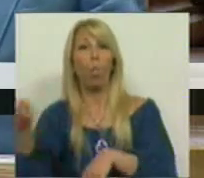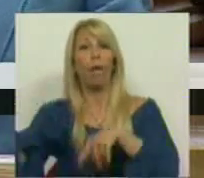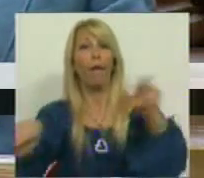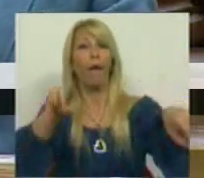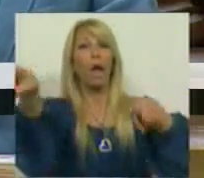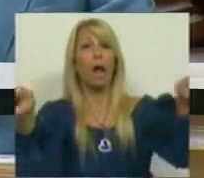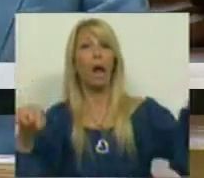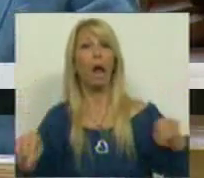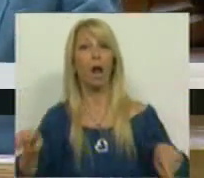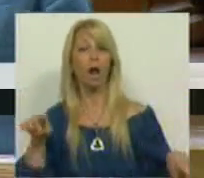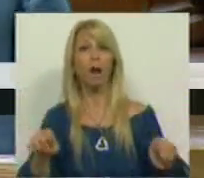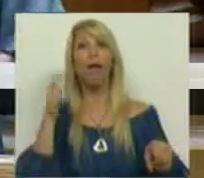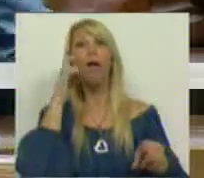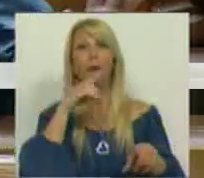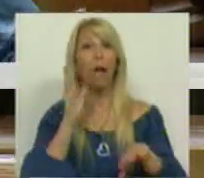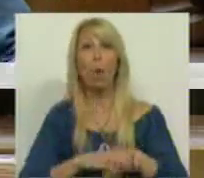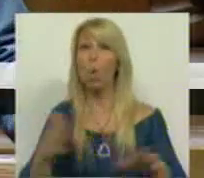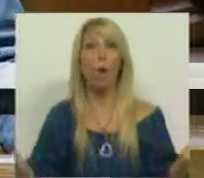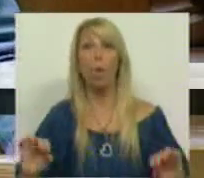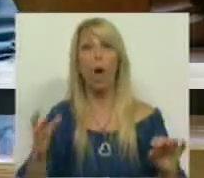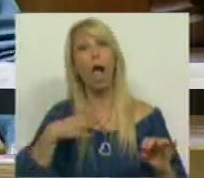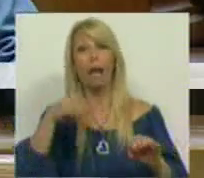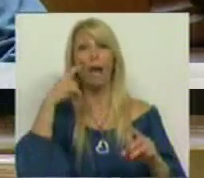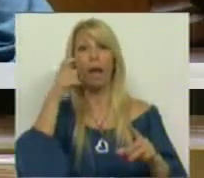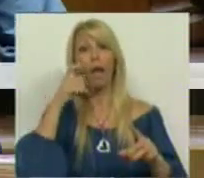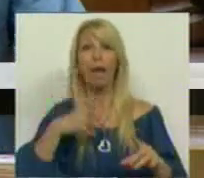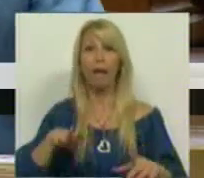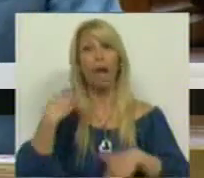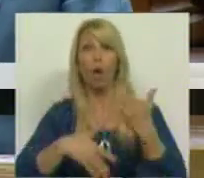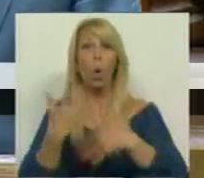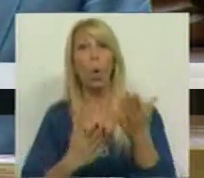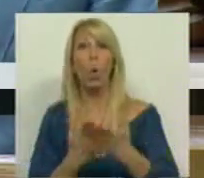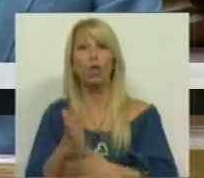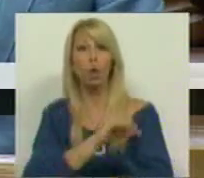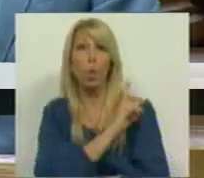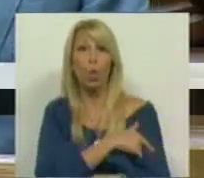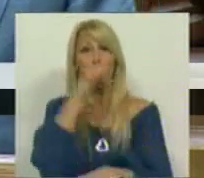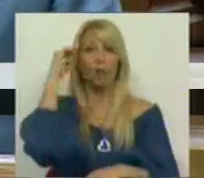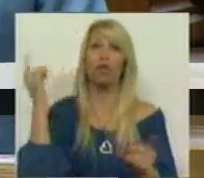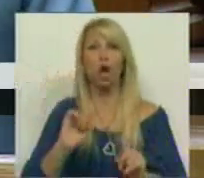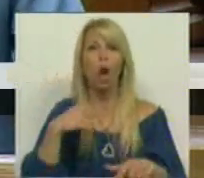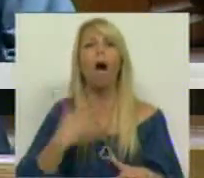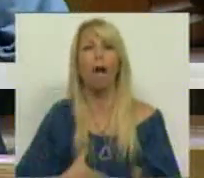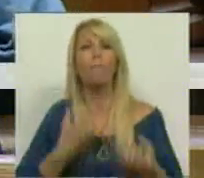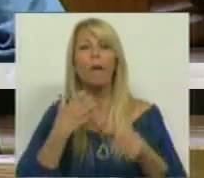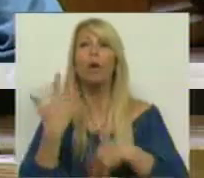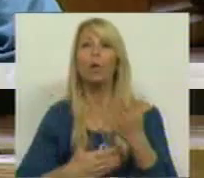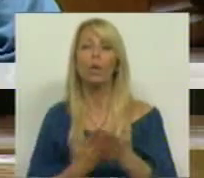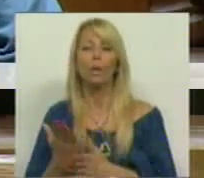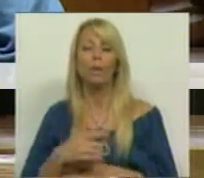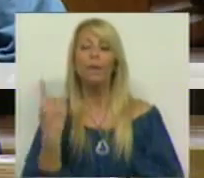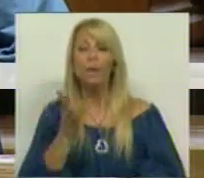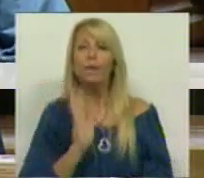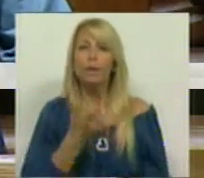culpa são aqueles que estão no poder e que se querem manter no poder, custe o que custar. Há, como nós já temos vindo a